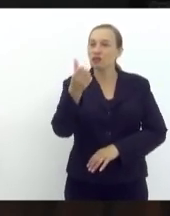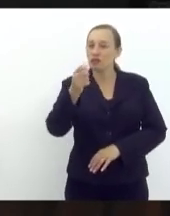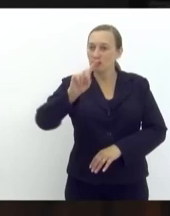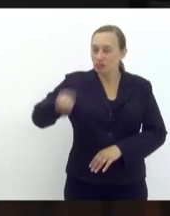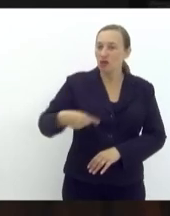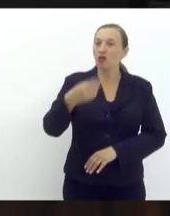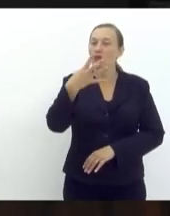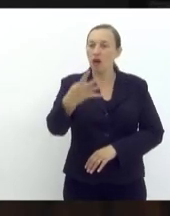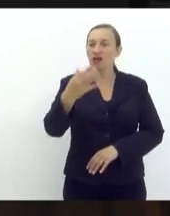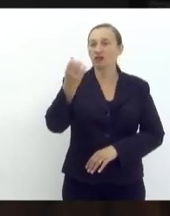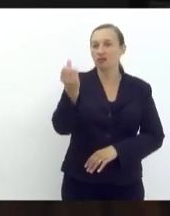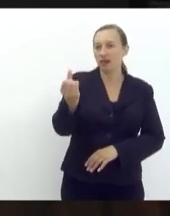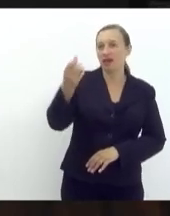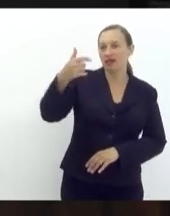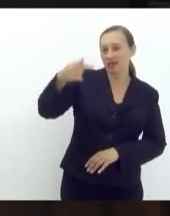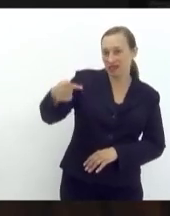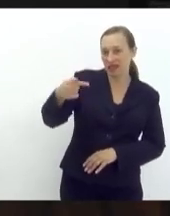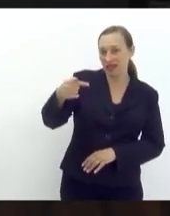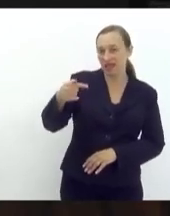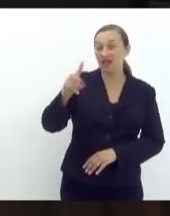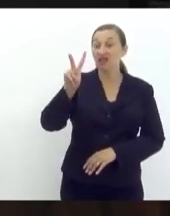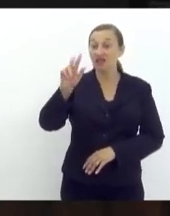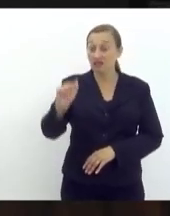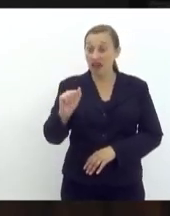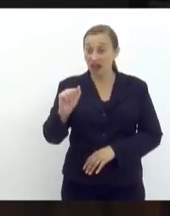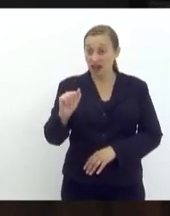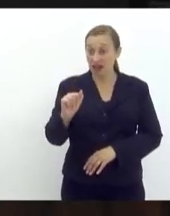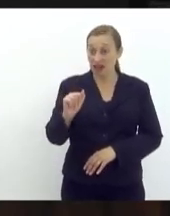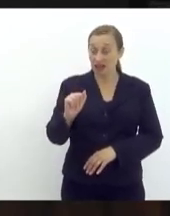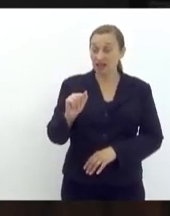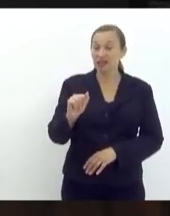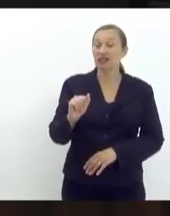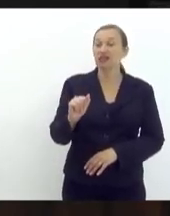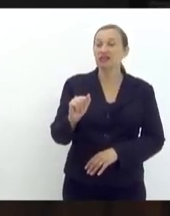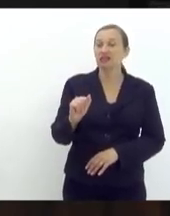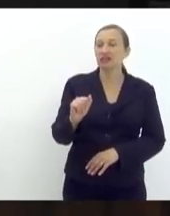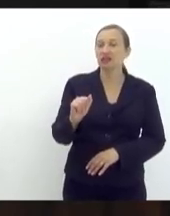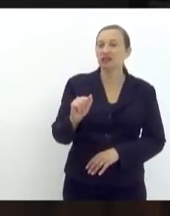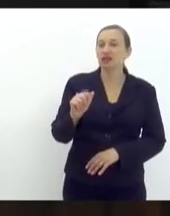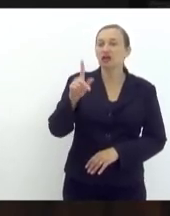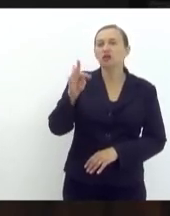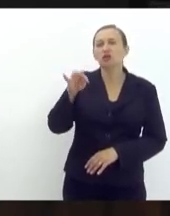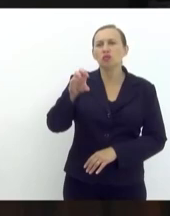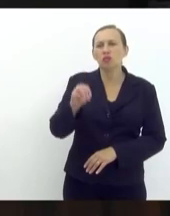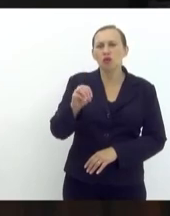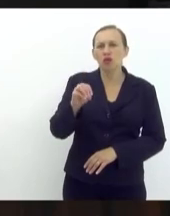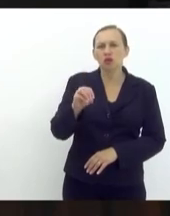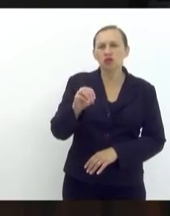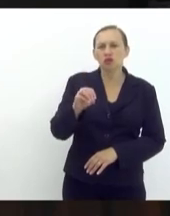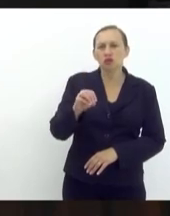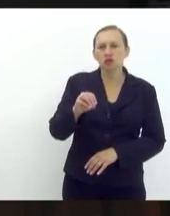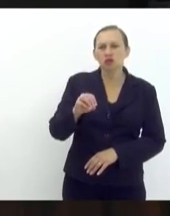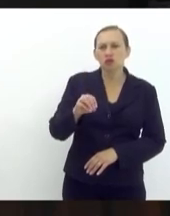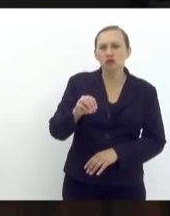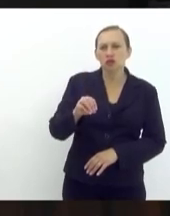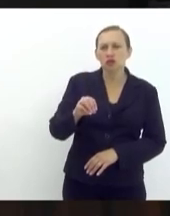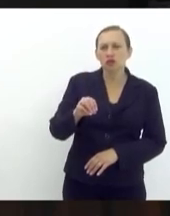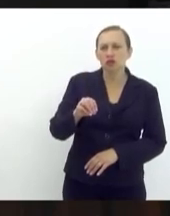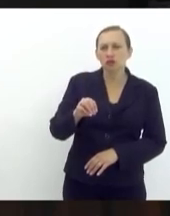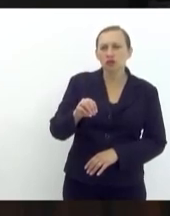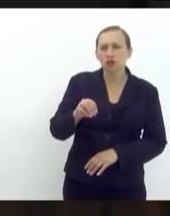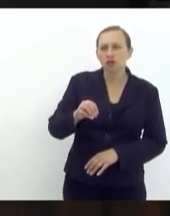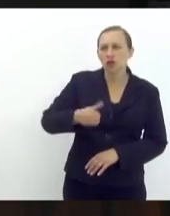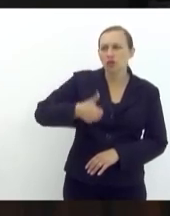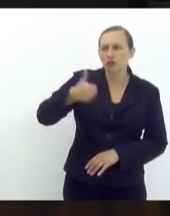para transferir vagas não ocupadas do posto de primeiro tenente da PMERJ médico do quadro